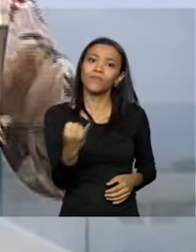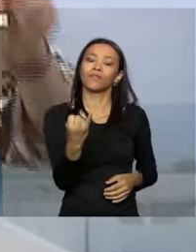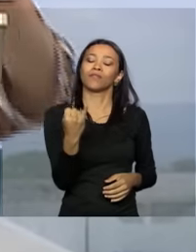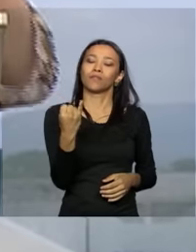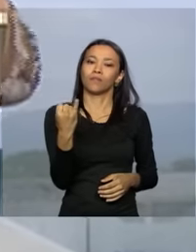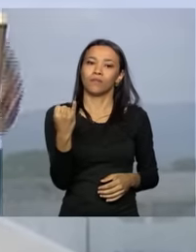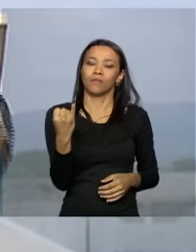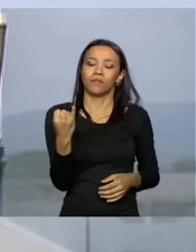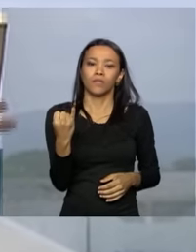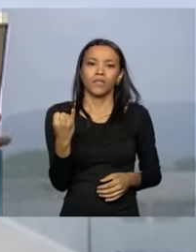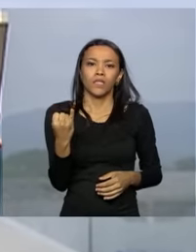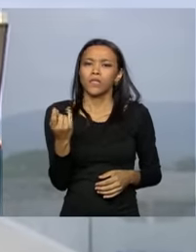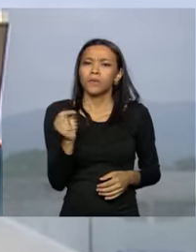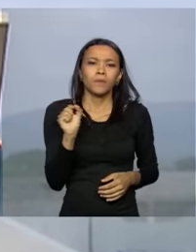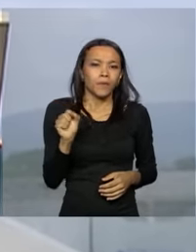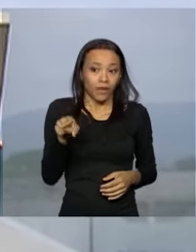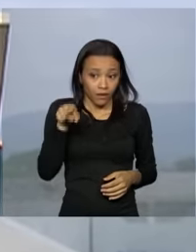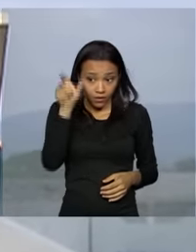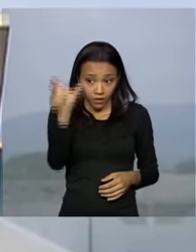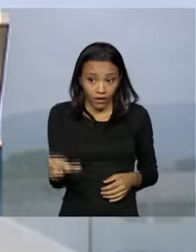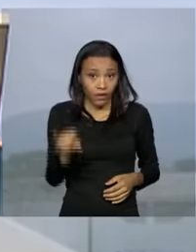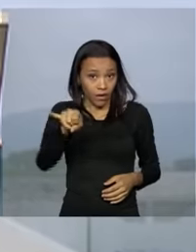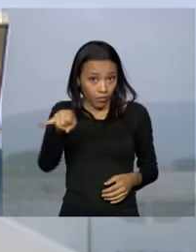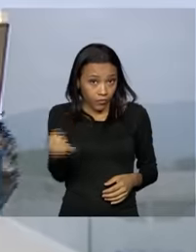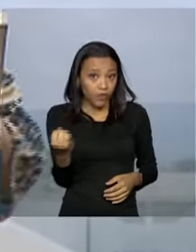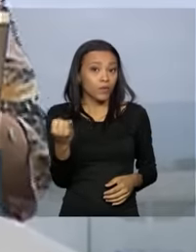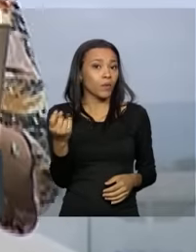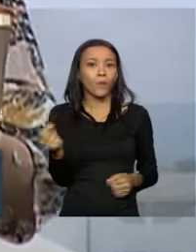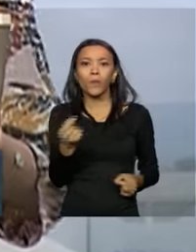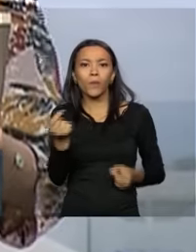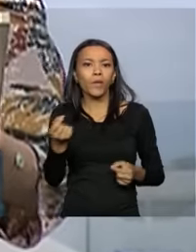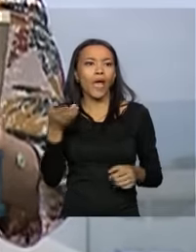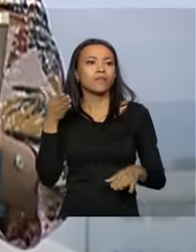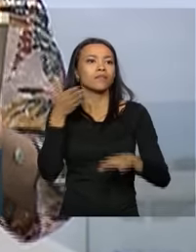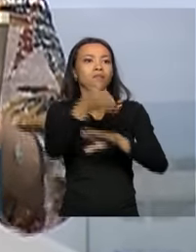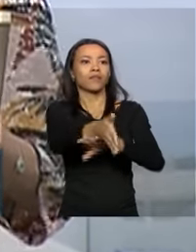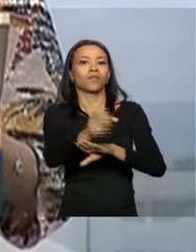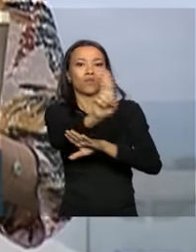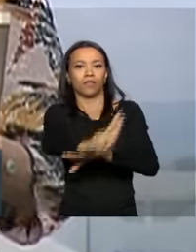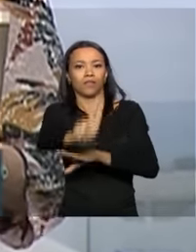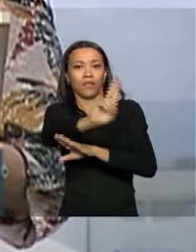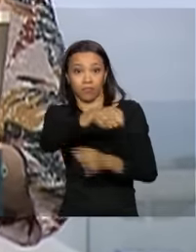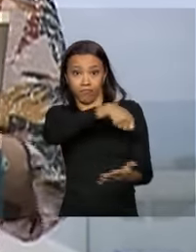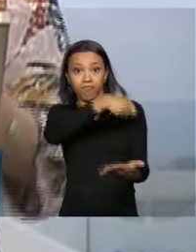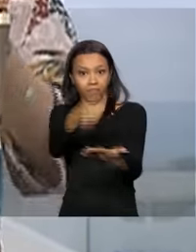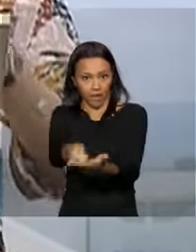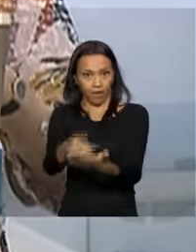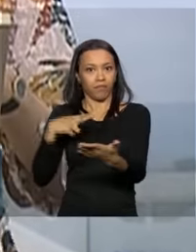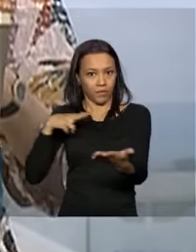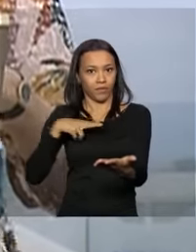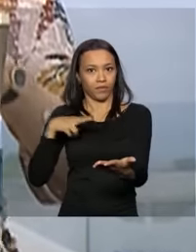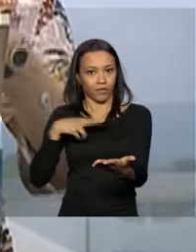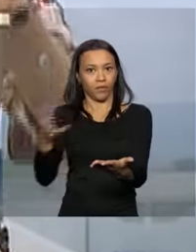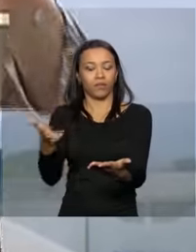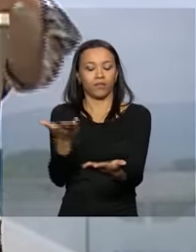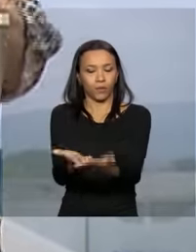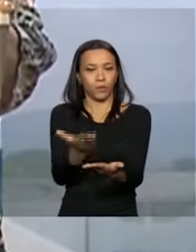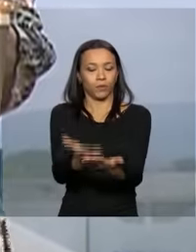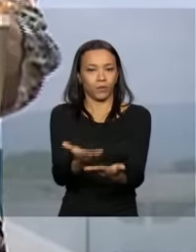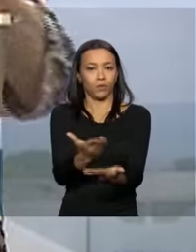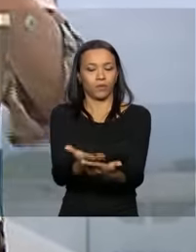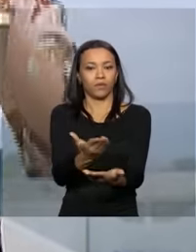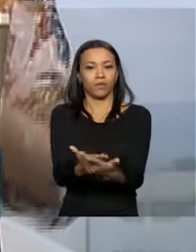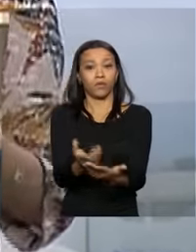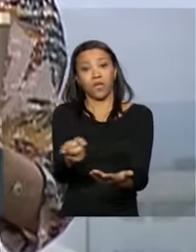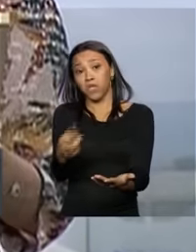dele, aproveitou o acesso à universidade paga, que é,